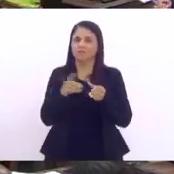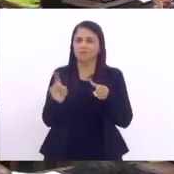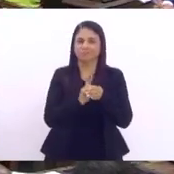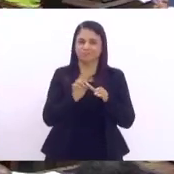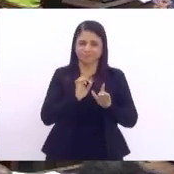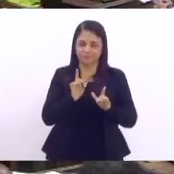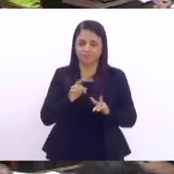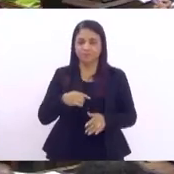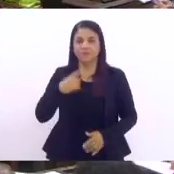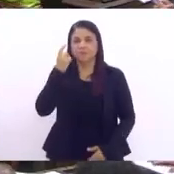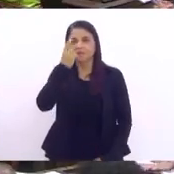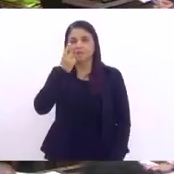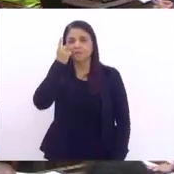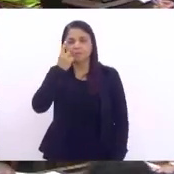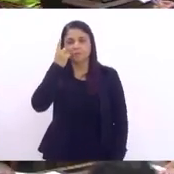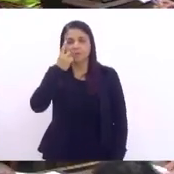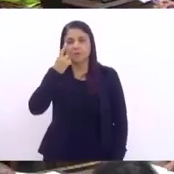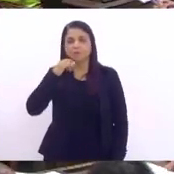Deputado Chico Machado, por favor.